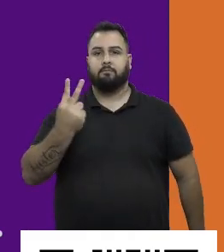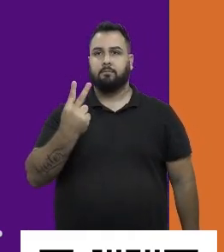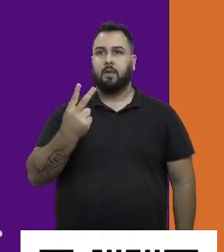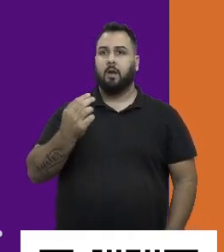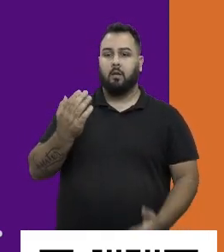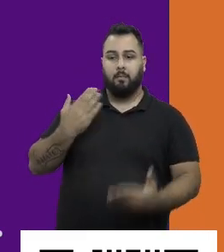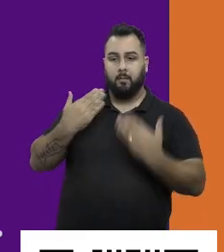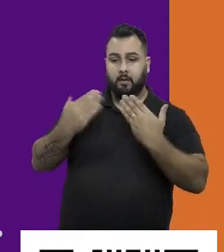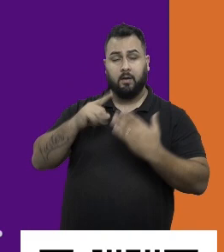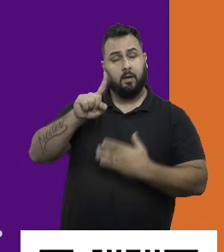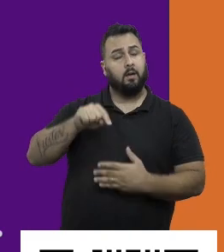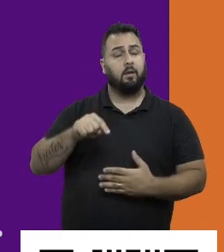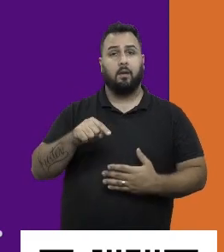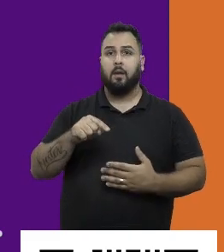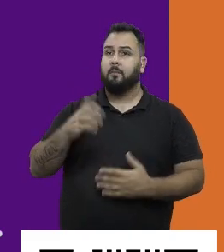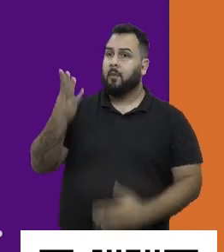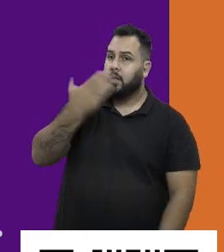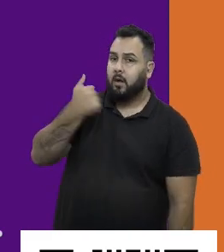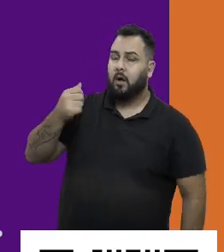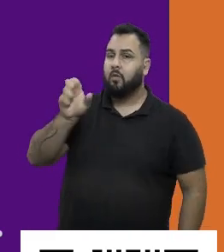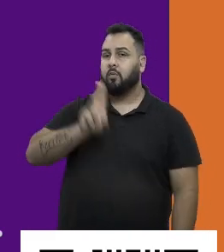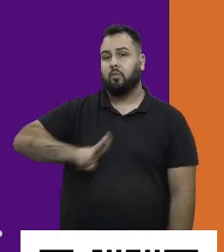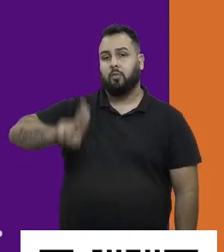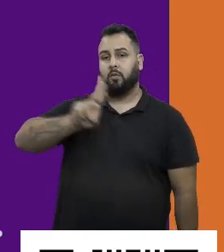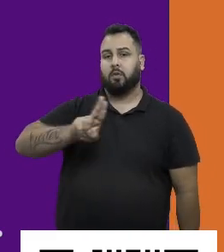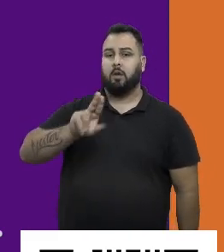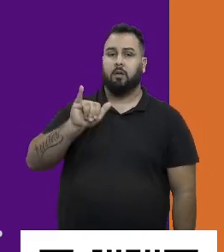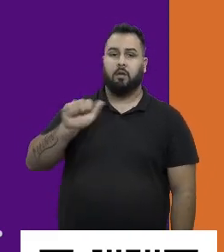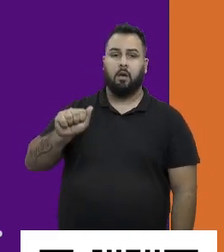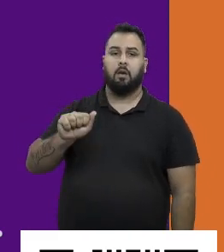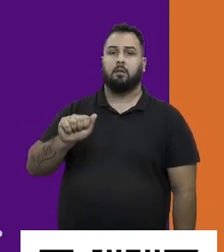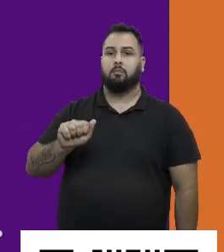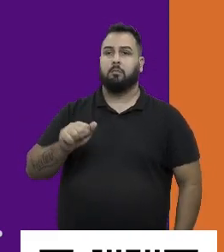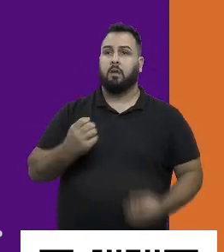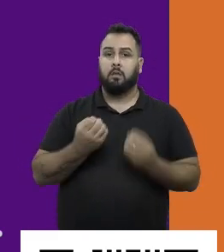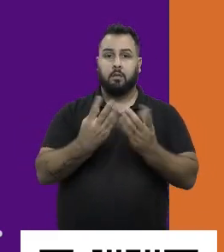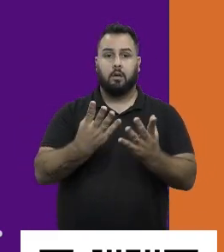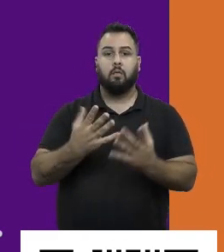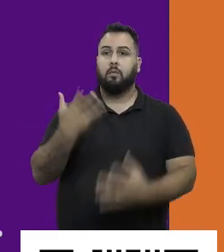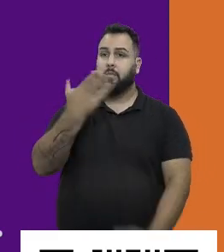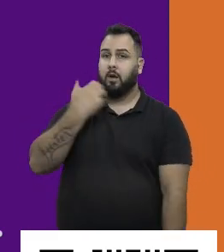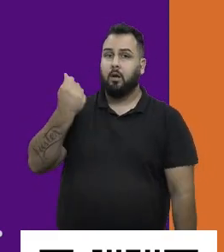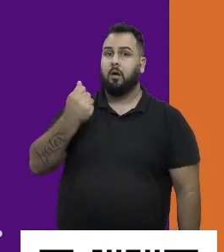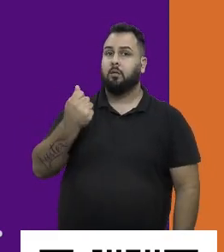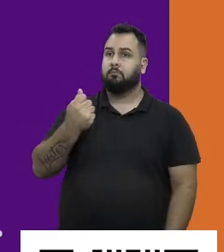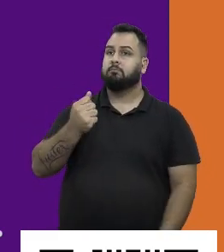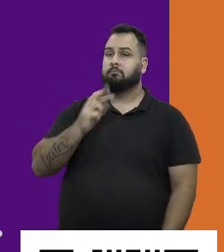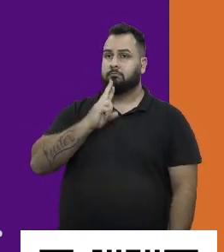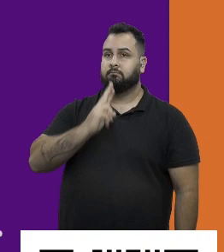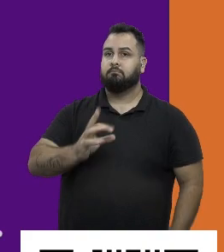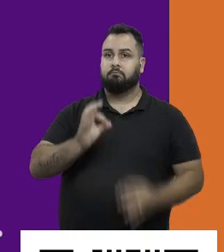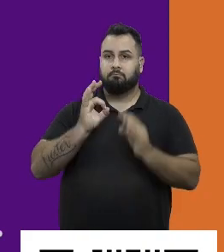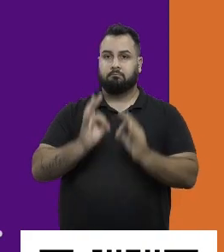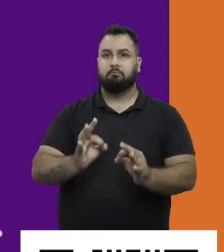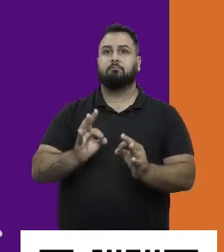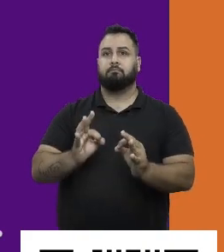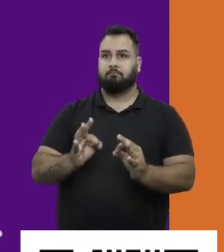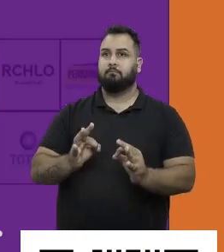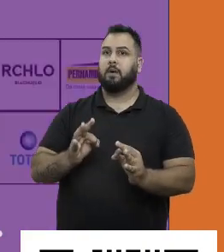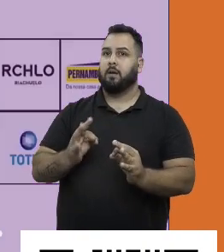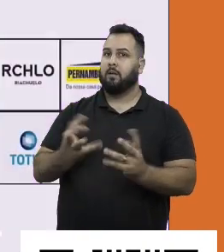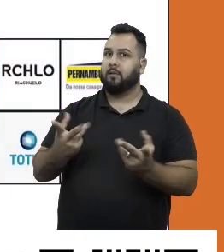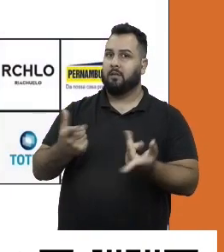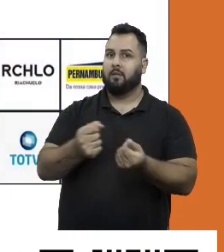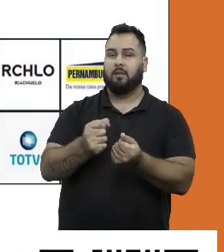de fato otimizar o uso daí a então como eu faço isso da melhor forma possível eu entrego um resultado realmente brilhante e não teria